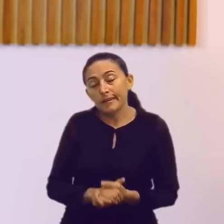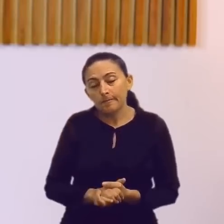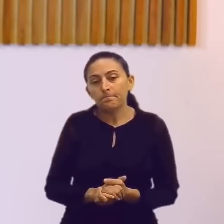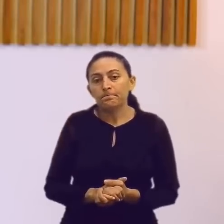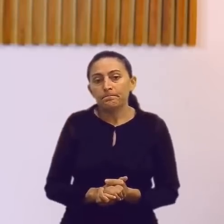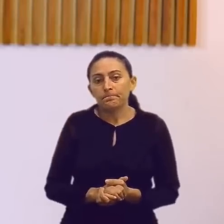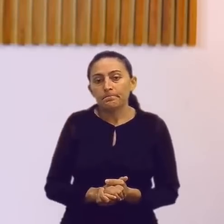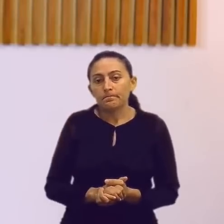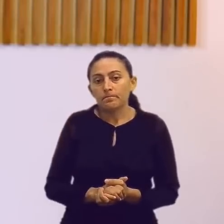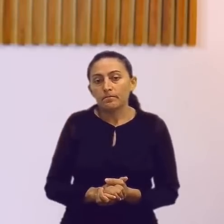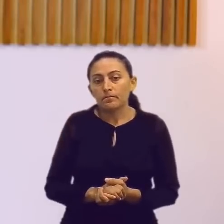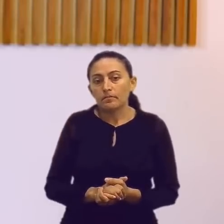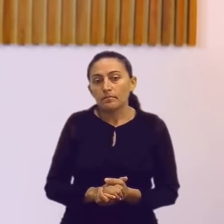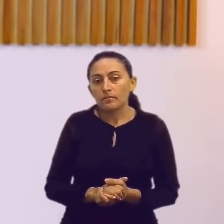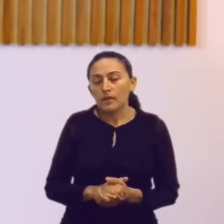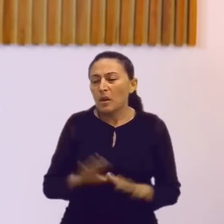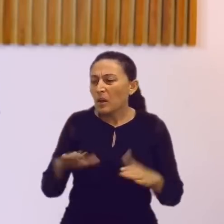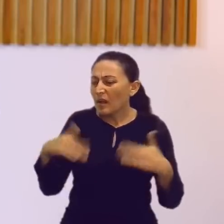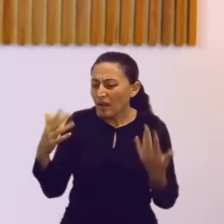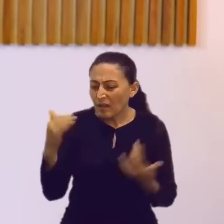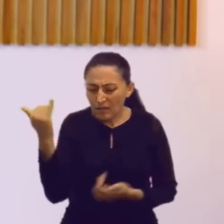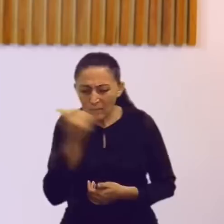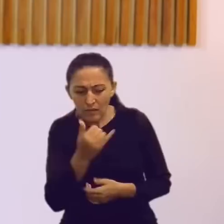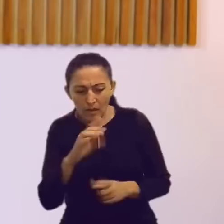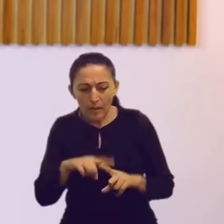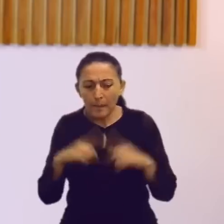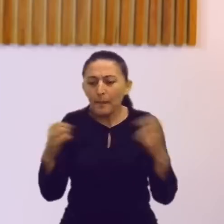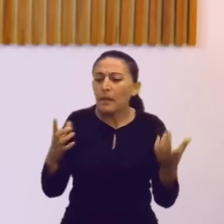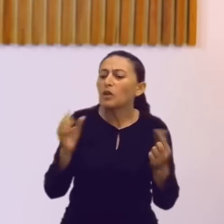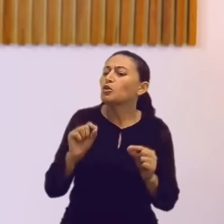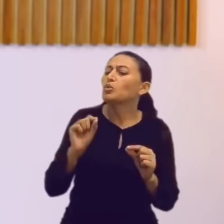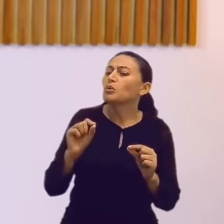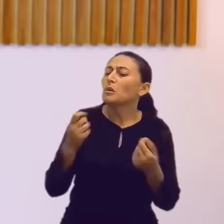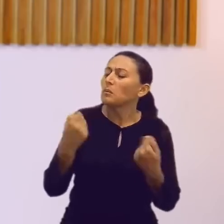E aquela irmã falou, mas pastor, qual seria então essa condição?